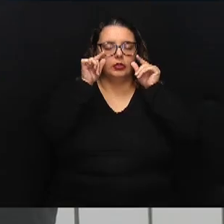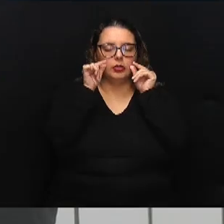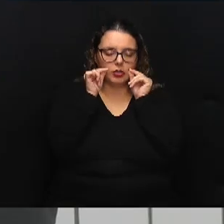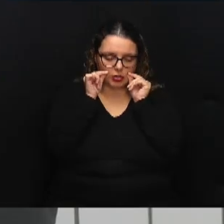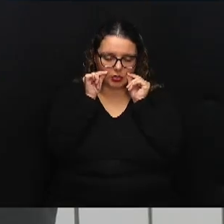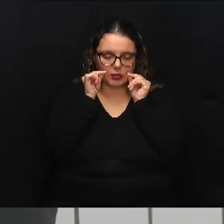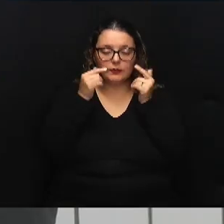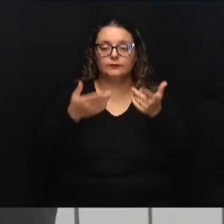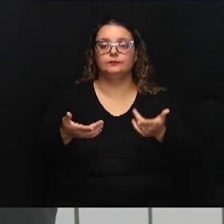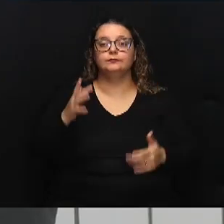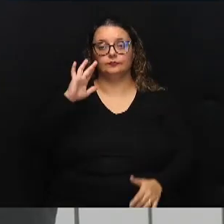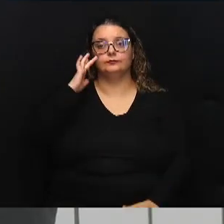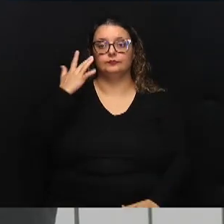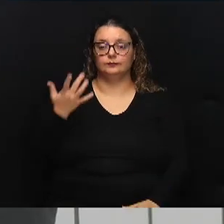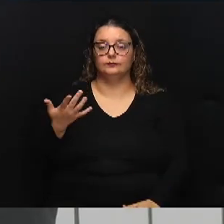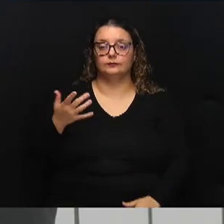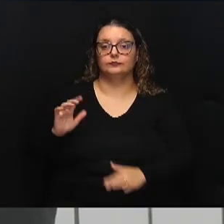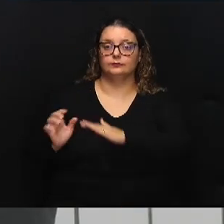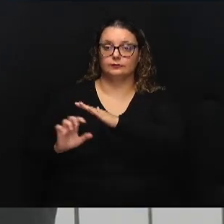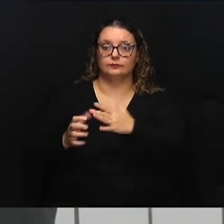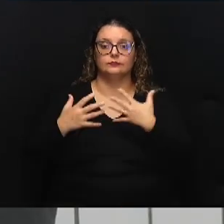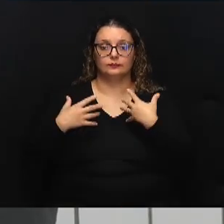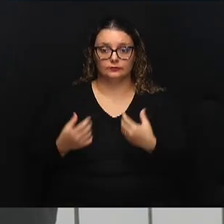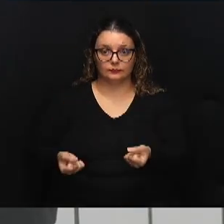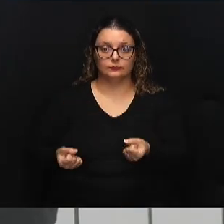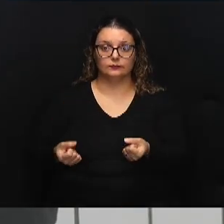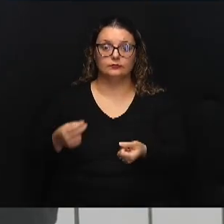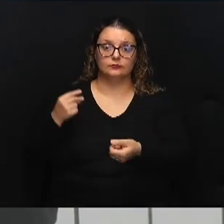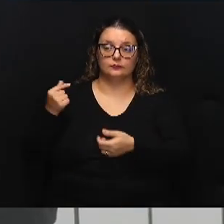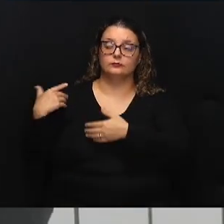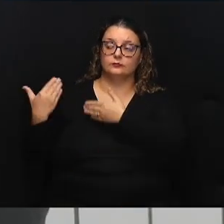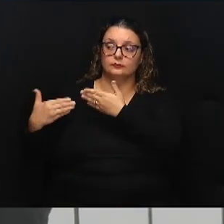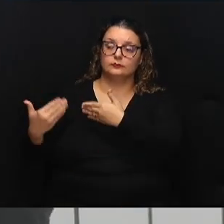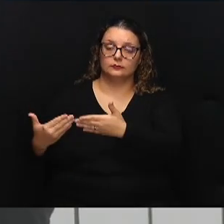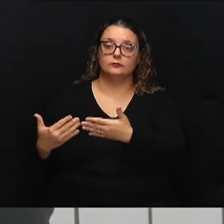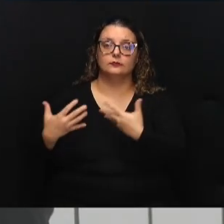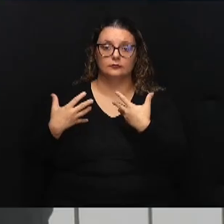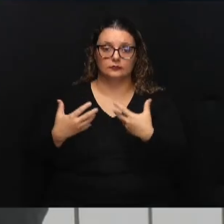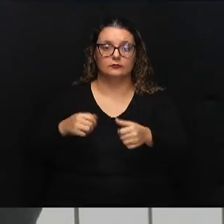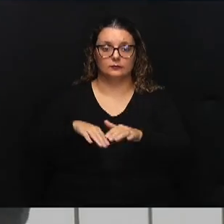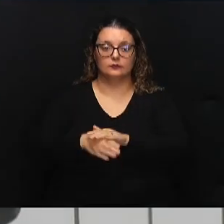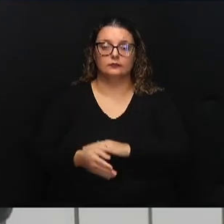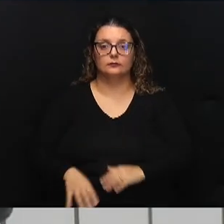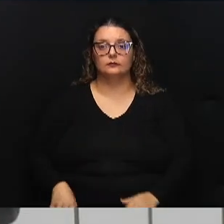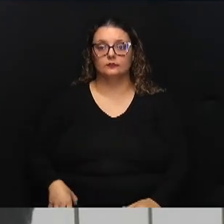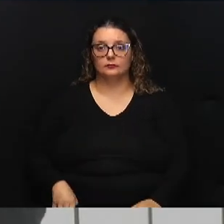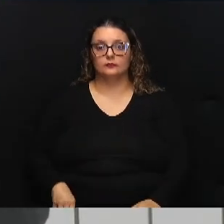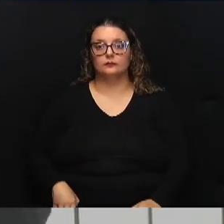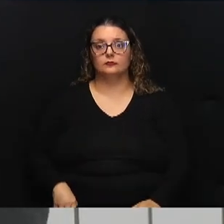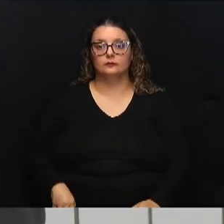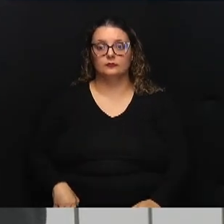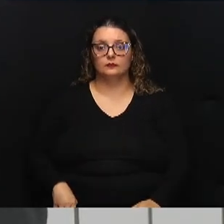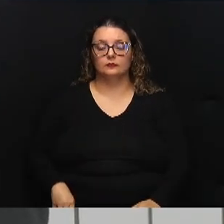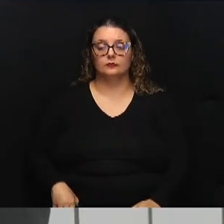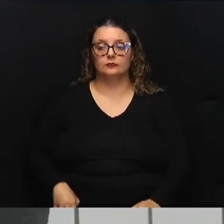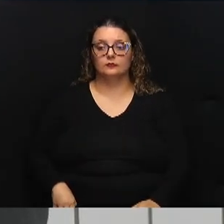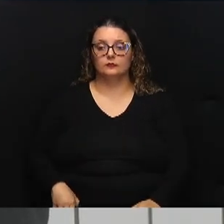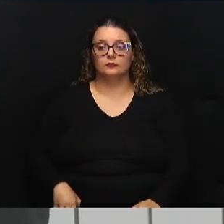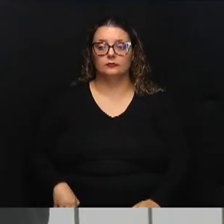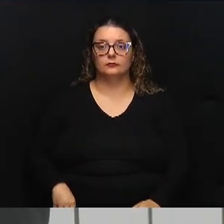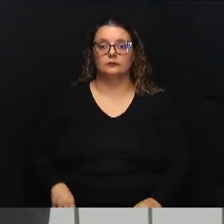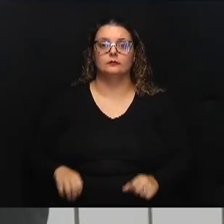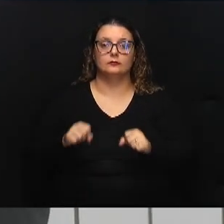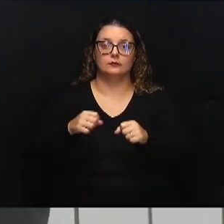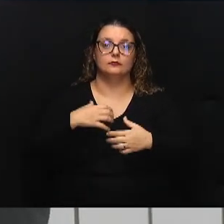Eu acho que as empresas já adotam isso já há algum tempo, né? Só que pode ser feito isso de